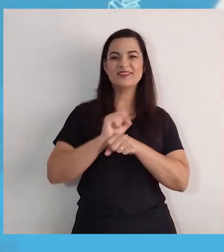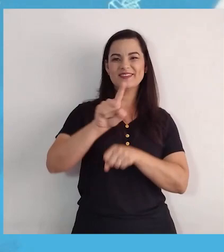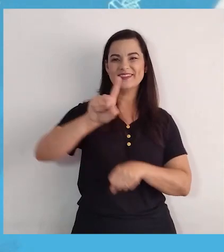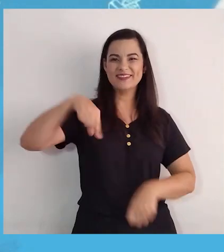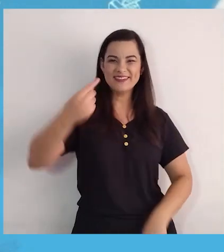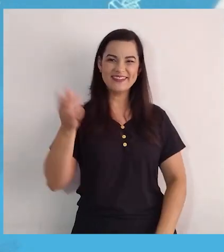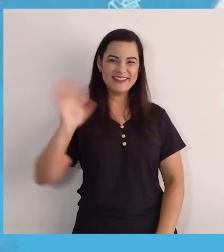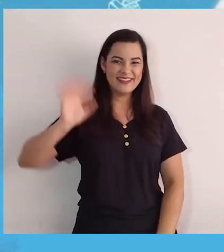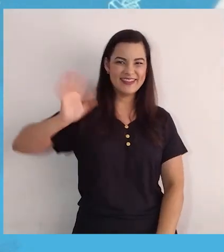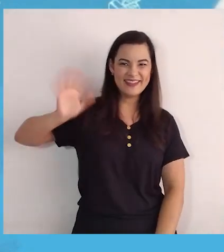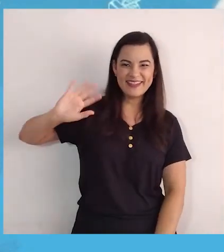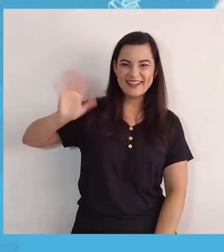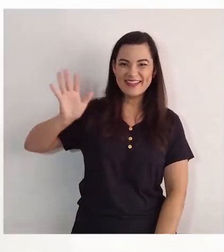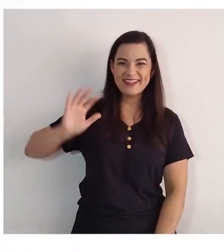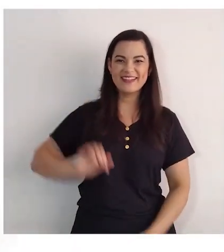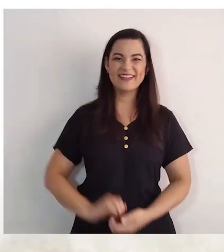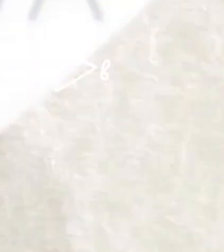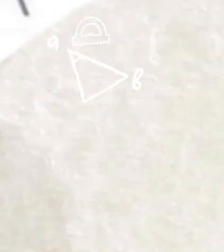tchau!